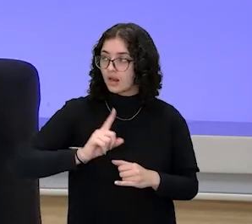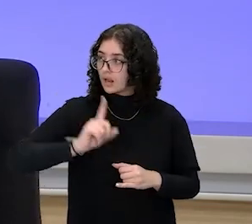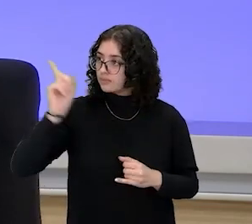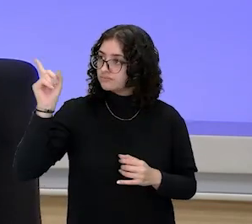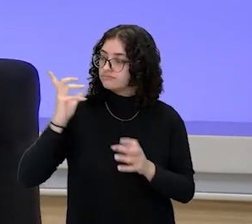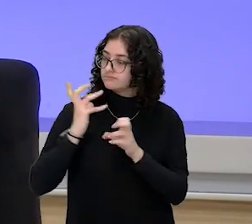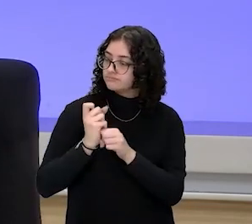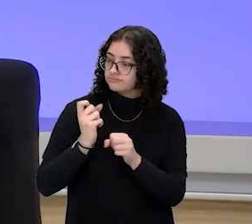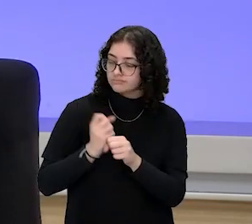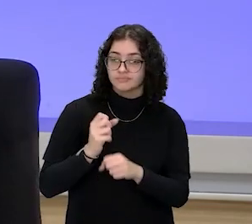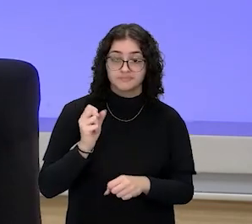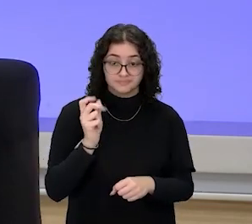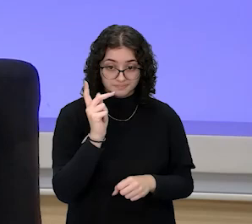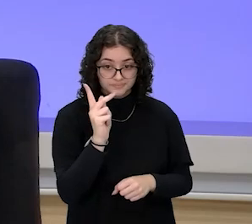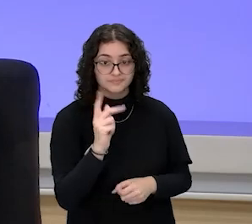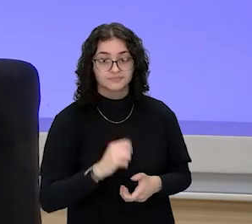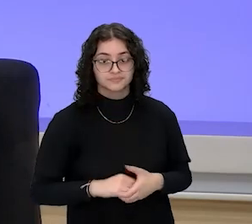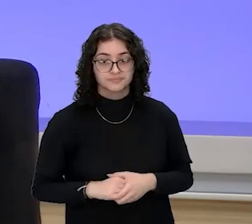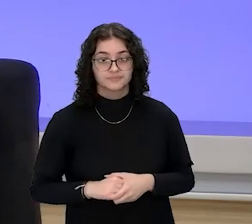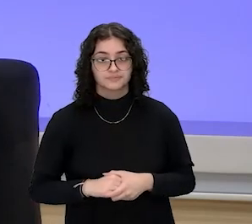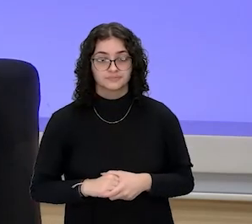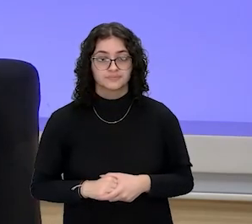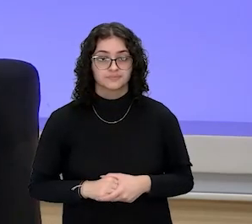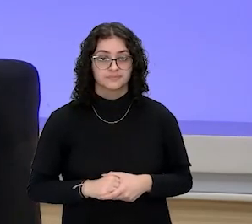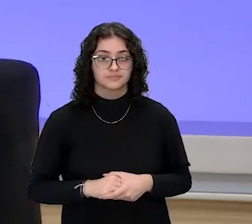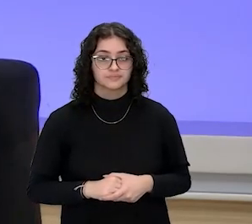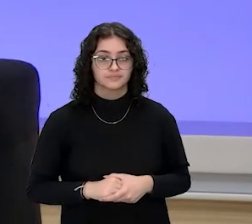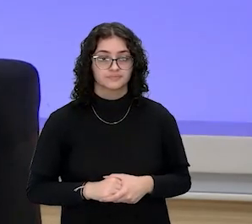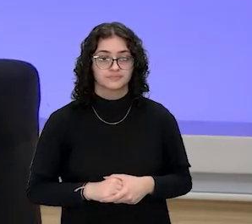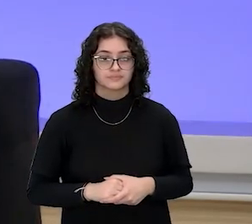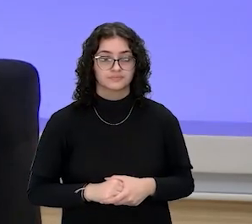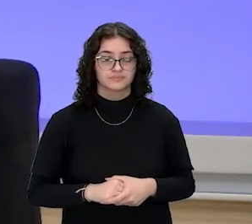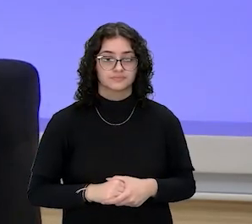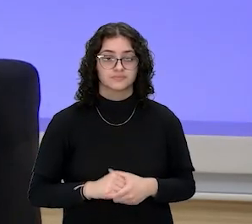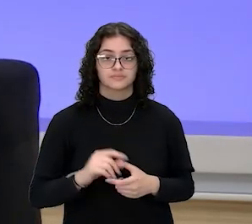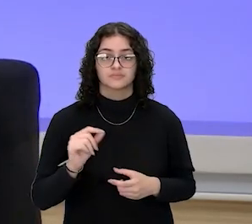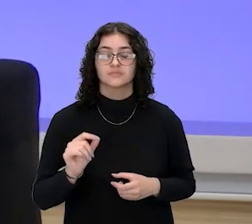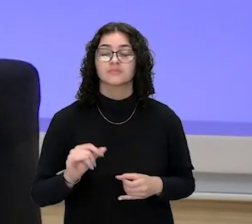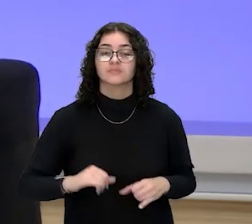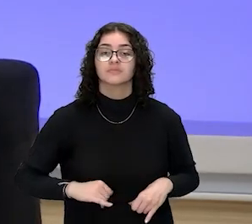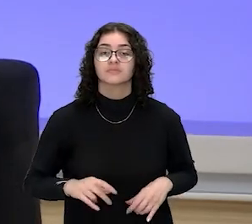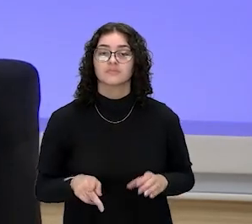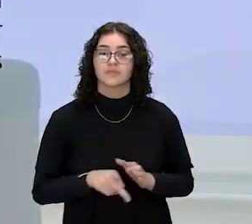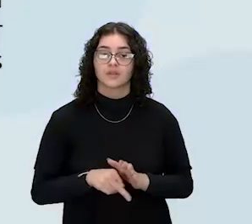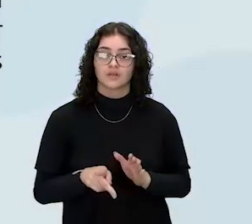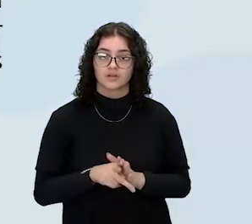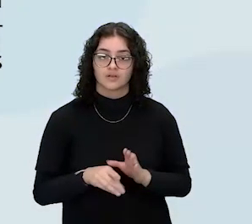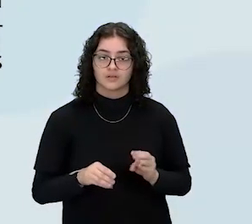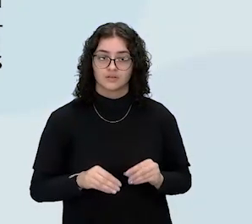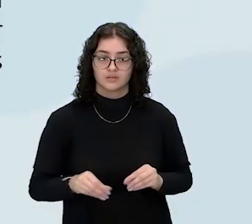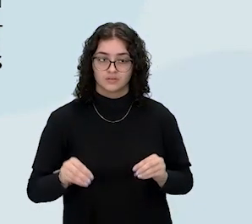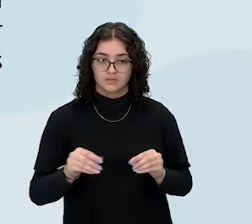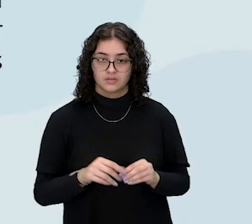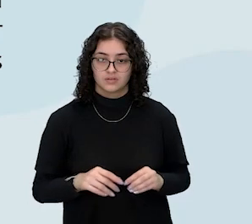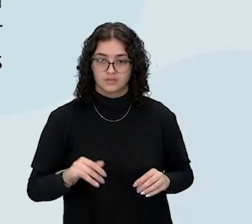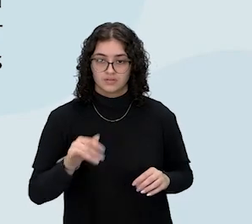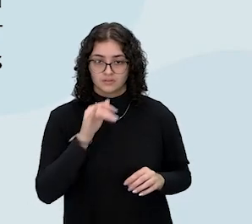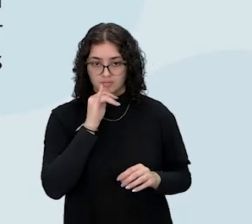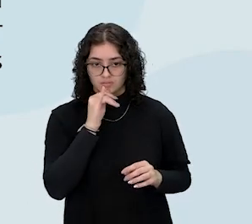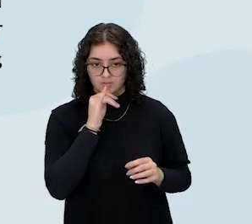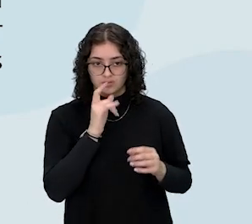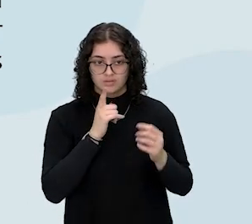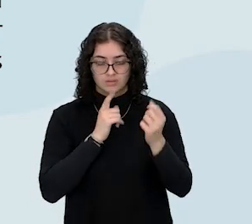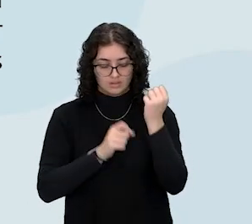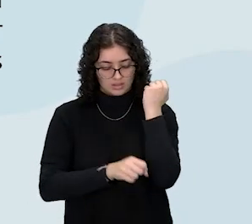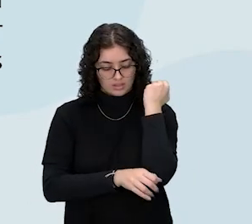esse valor, tá certo? Bom, e aí o que isso afeta a fertilidade? Na raiz das